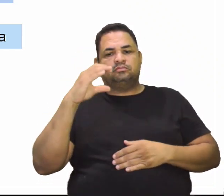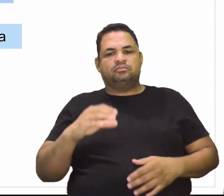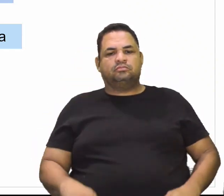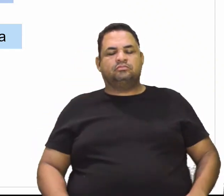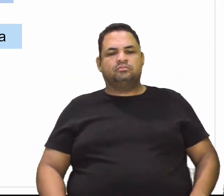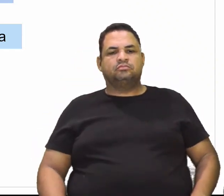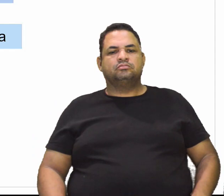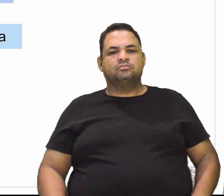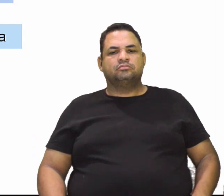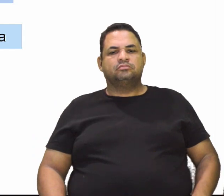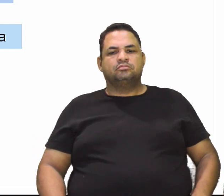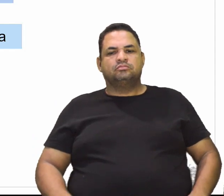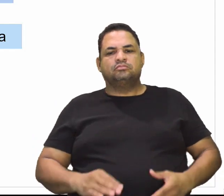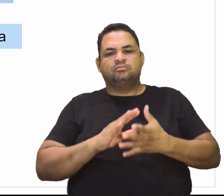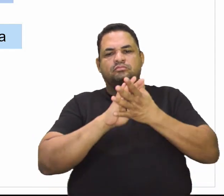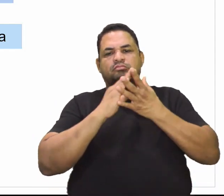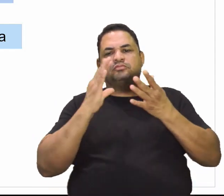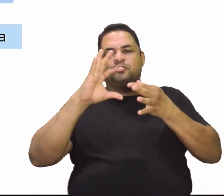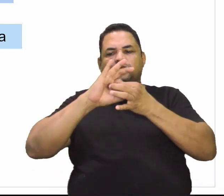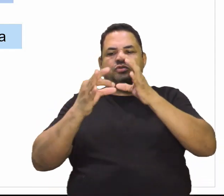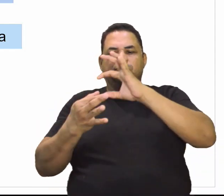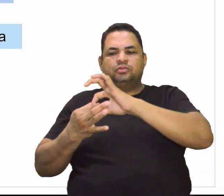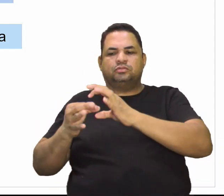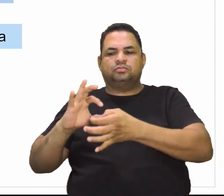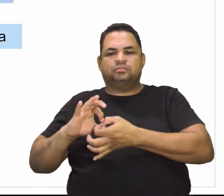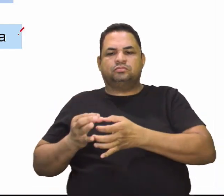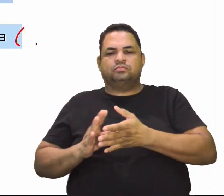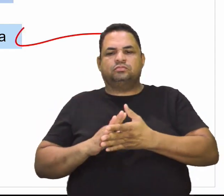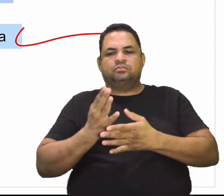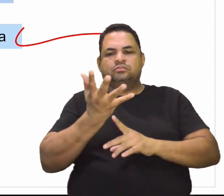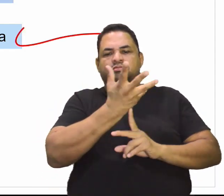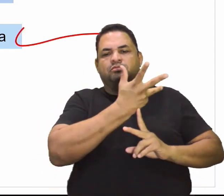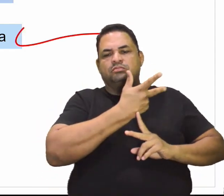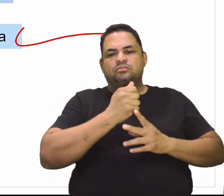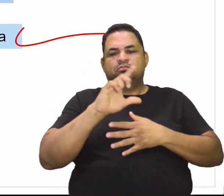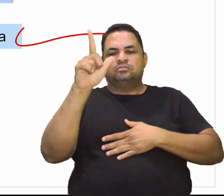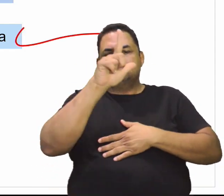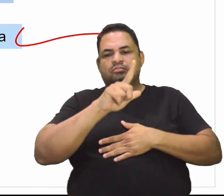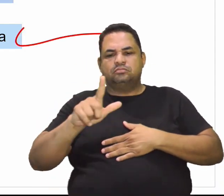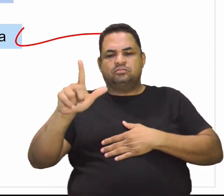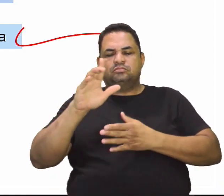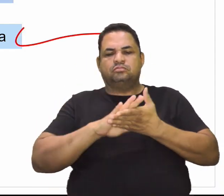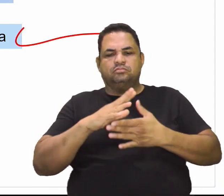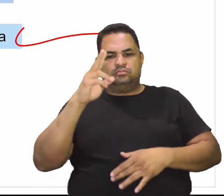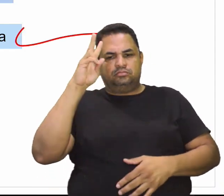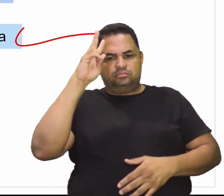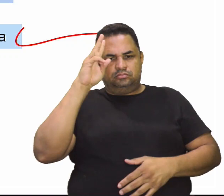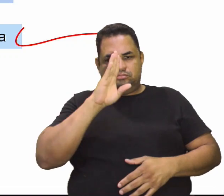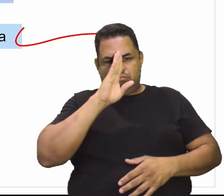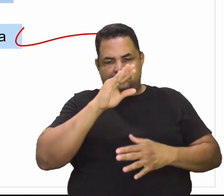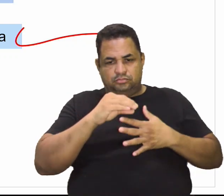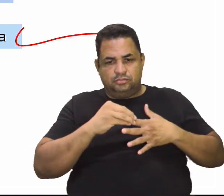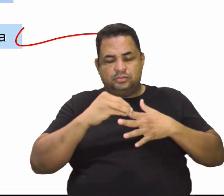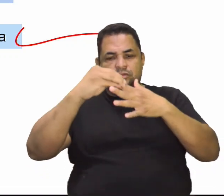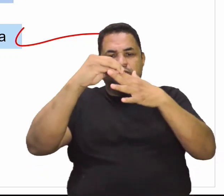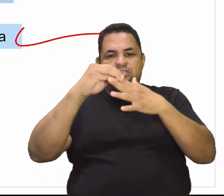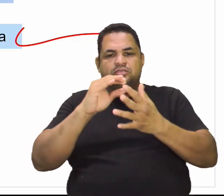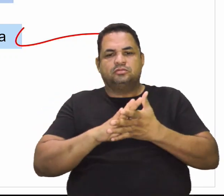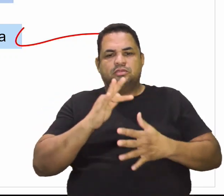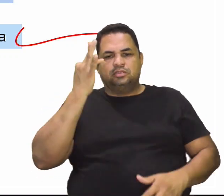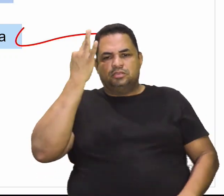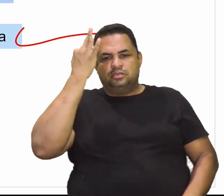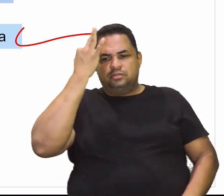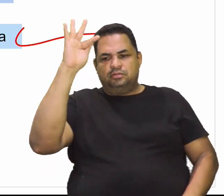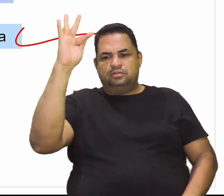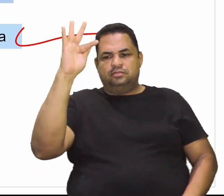gregas, os Jogos Olímpicos, as artes, a literatura e, principalmente, a filosofia grega.